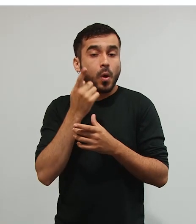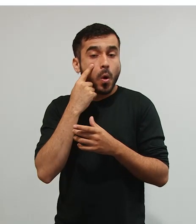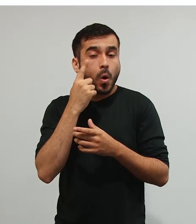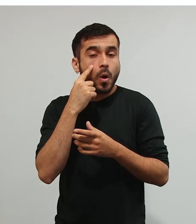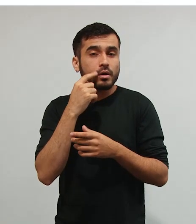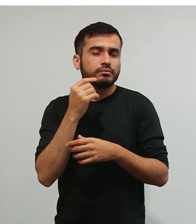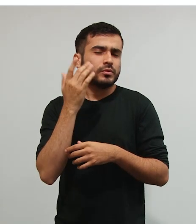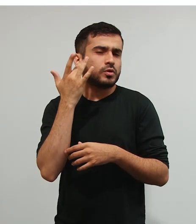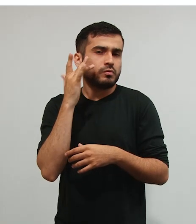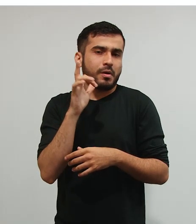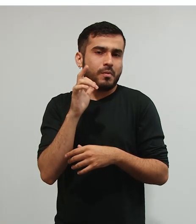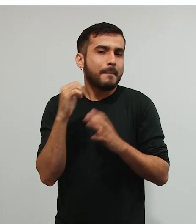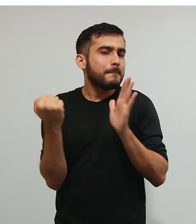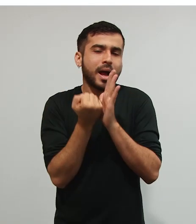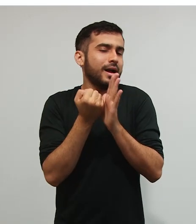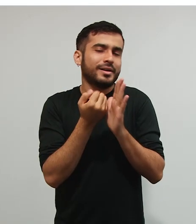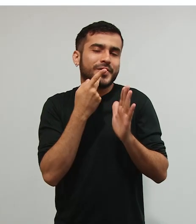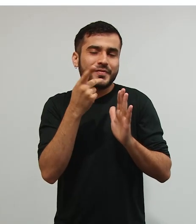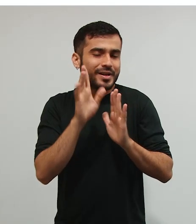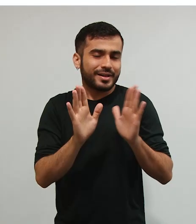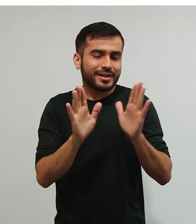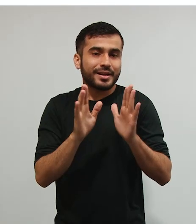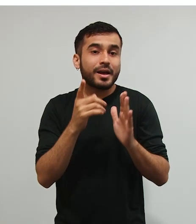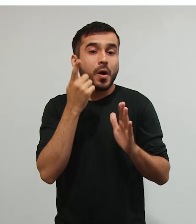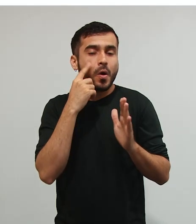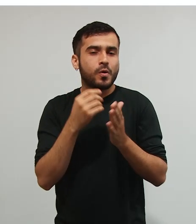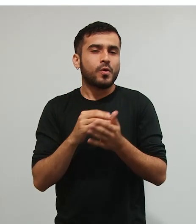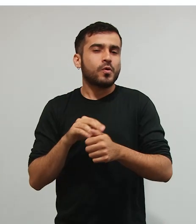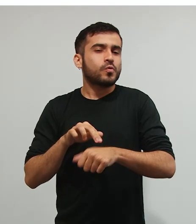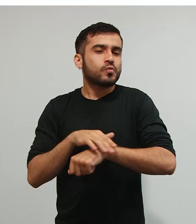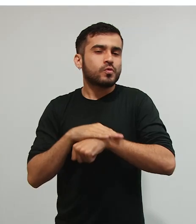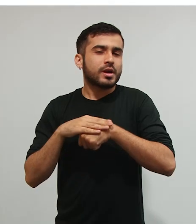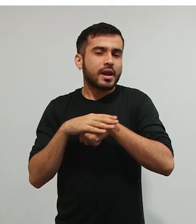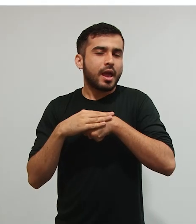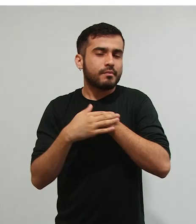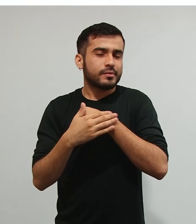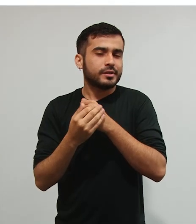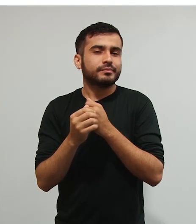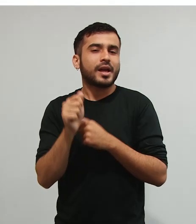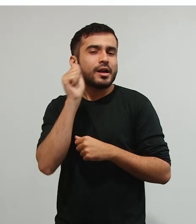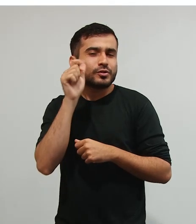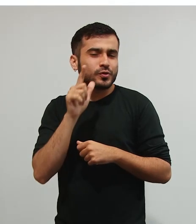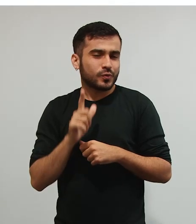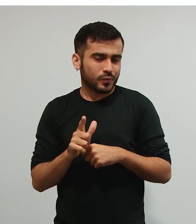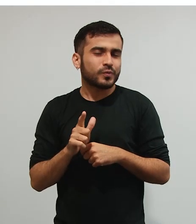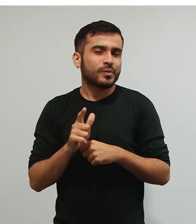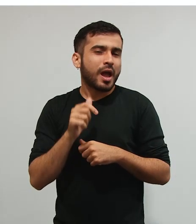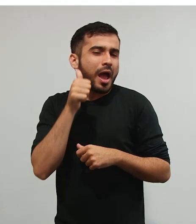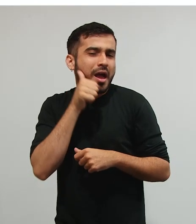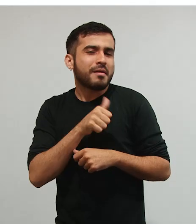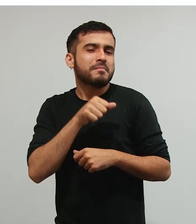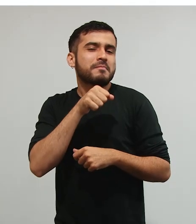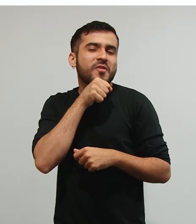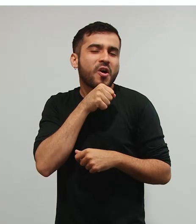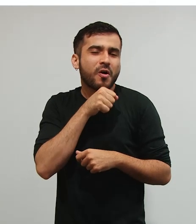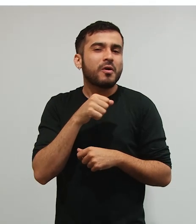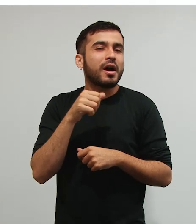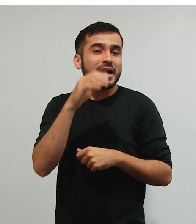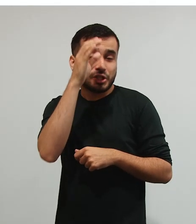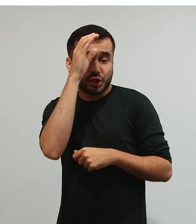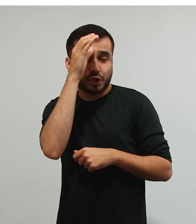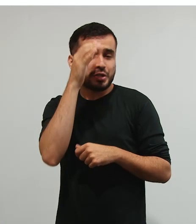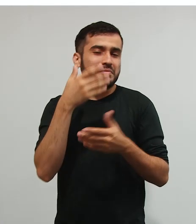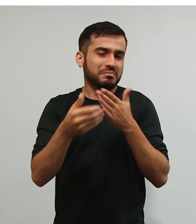Aquele creme, não vou falar a marca, então. Aquele creme azulzinho da vovó, da mamãe, da titia, que todo